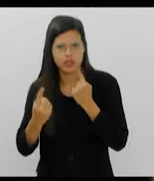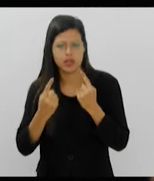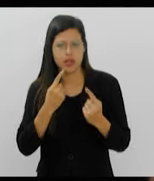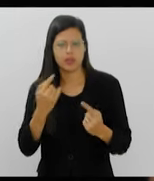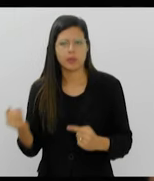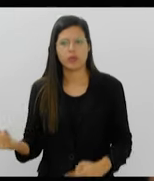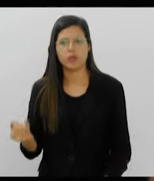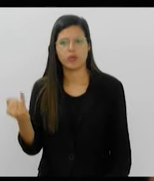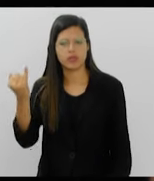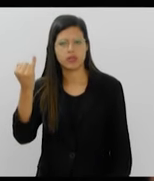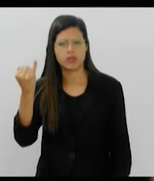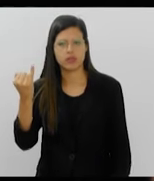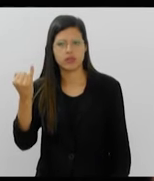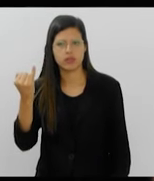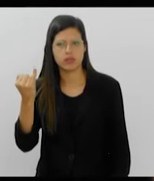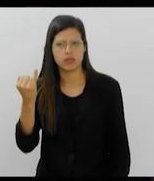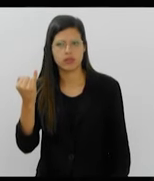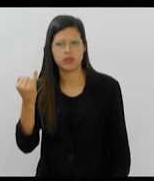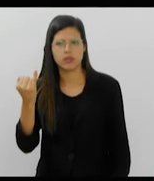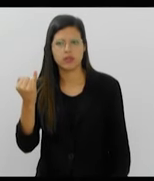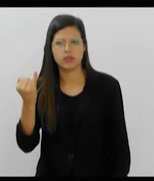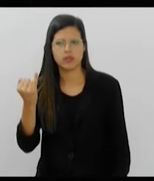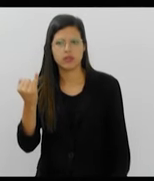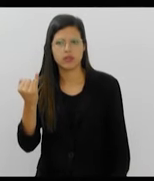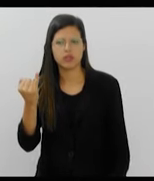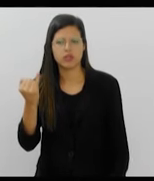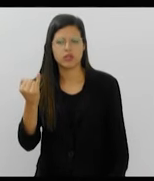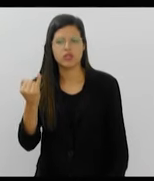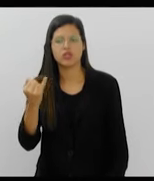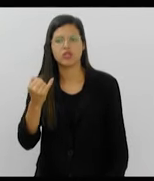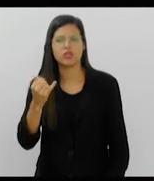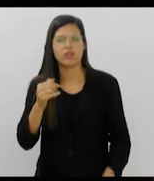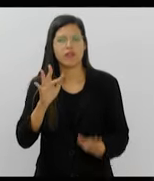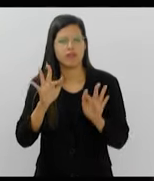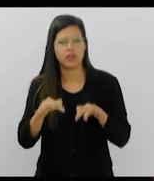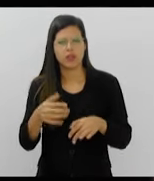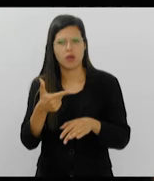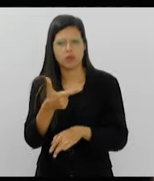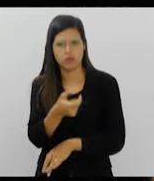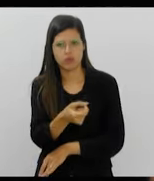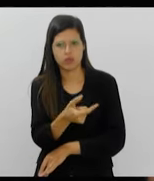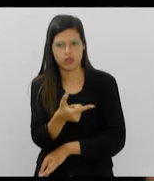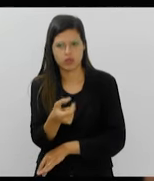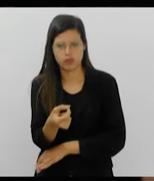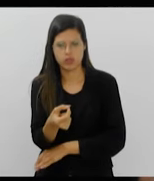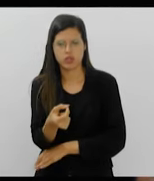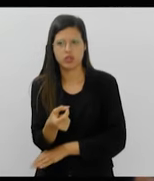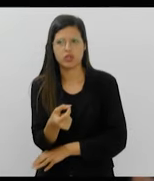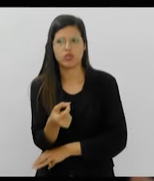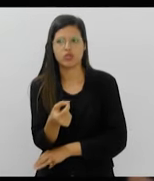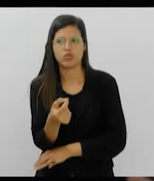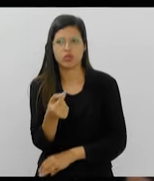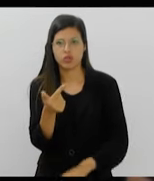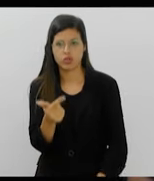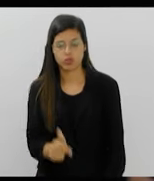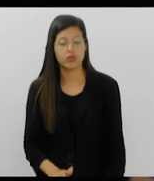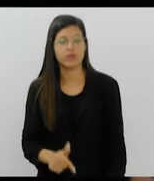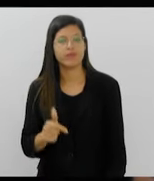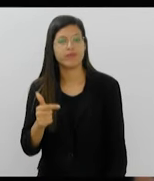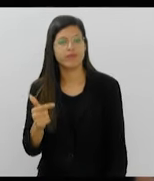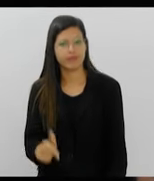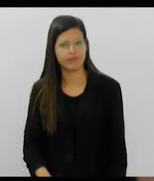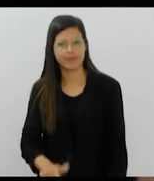desde 2020, final de 2020, não é, e repetidamente